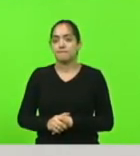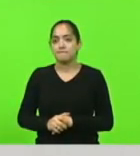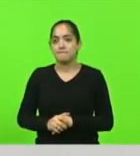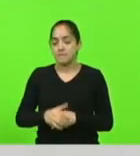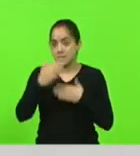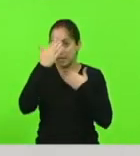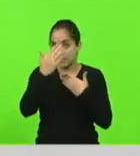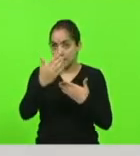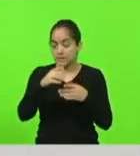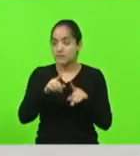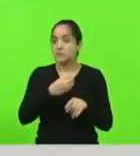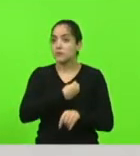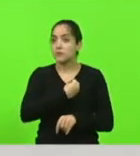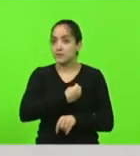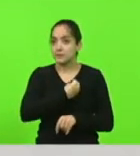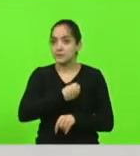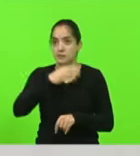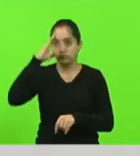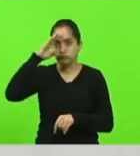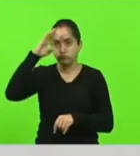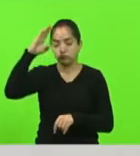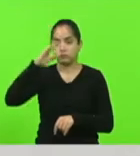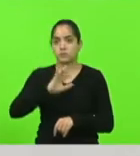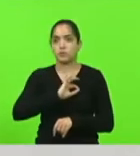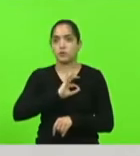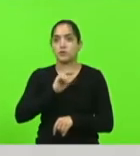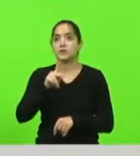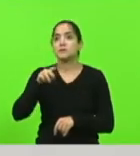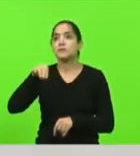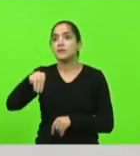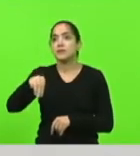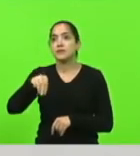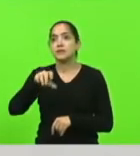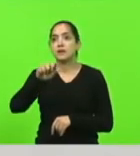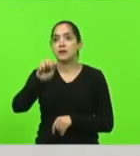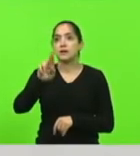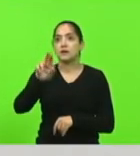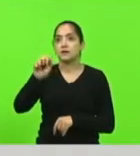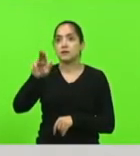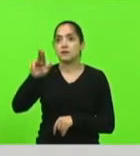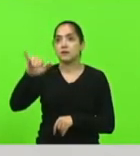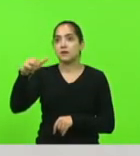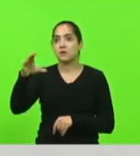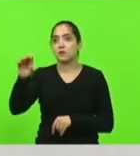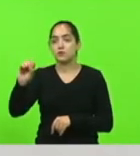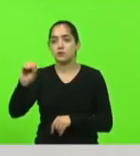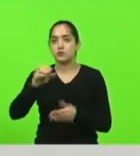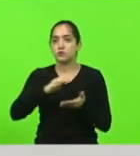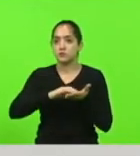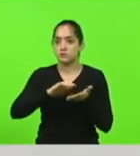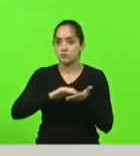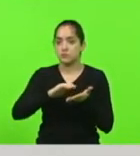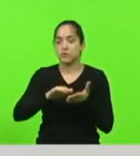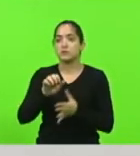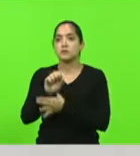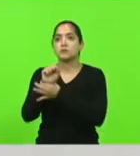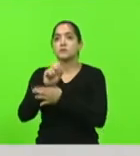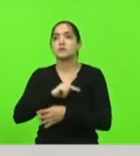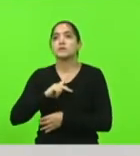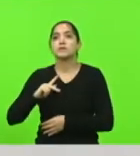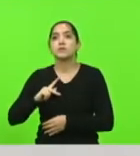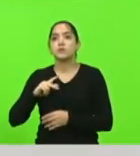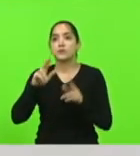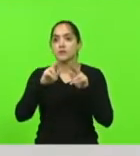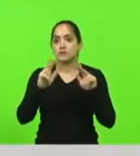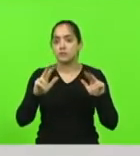Agradeço a presença do coronel da Polícia Militar, Araújo Gomes, secretário de Segurança Pública de Florianópolis.